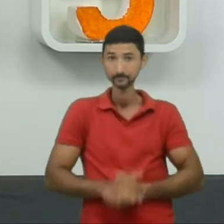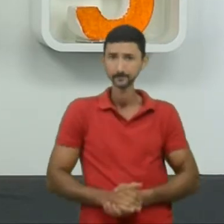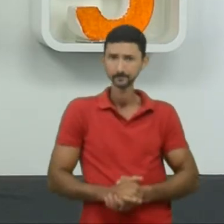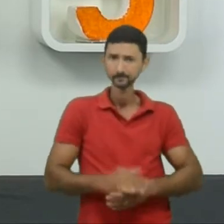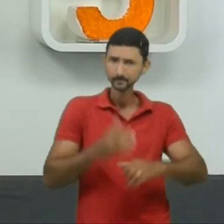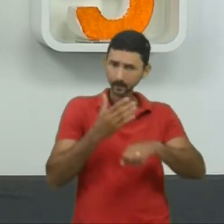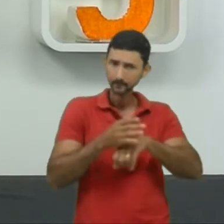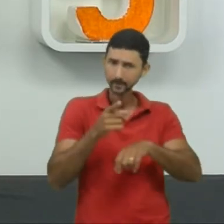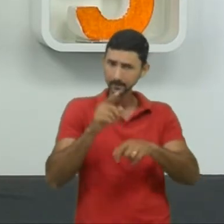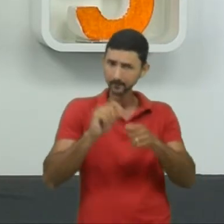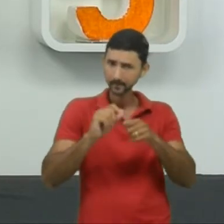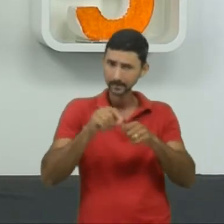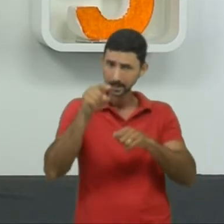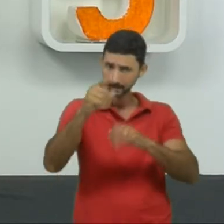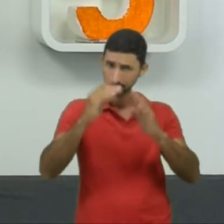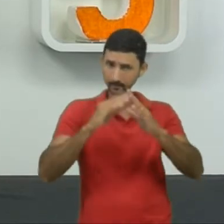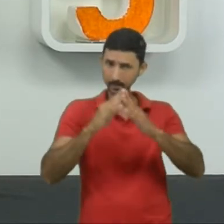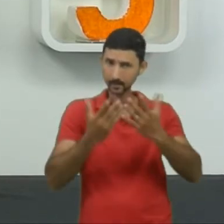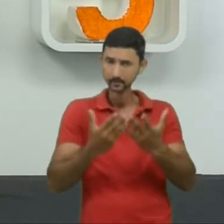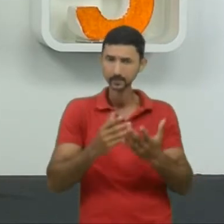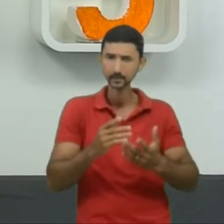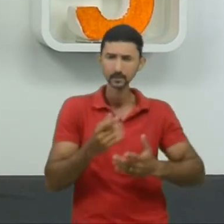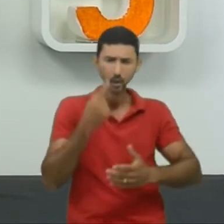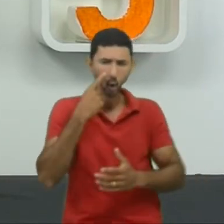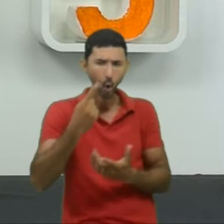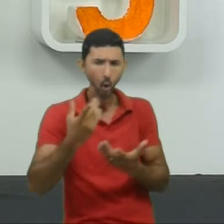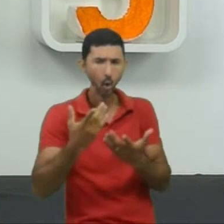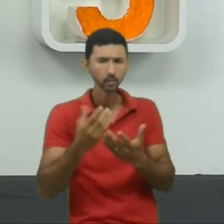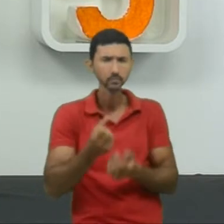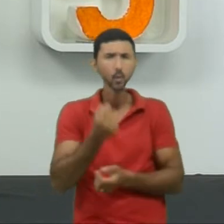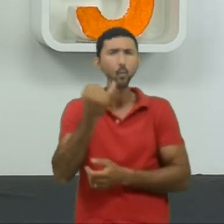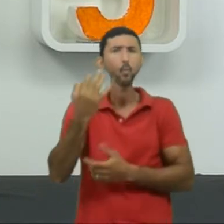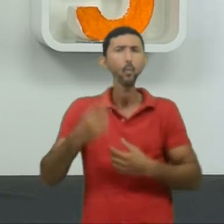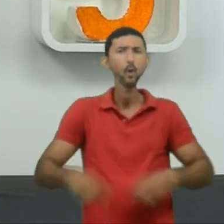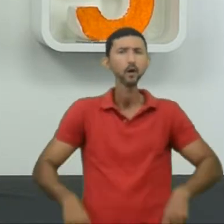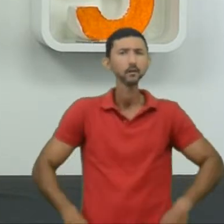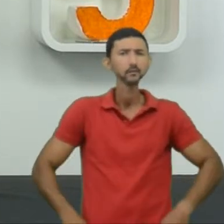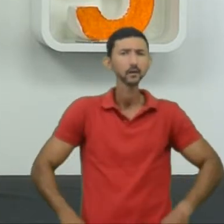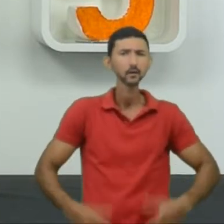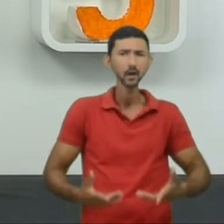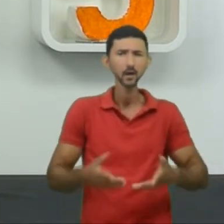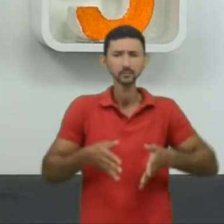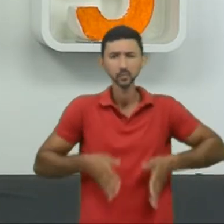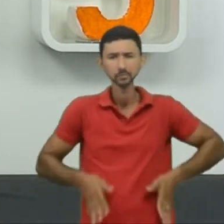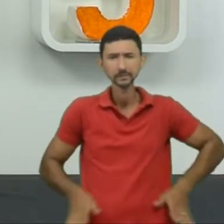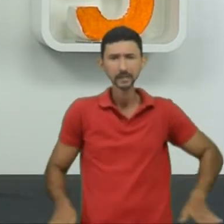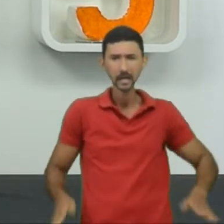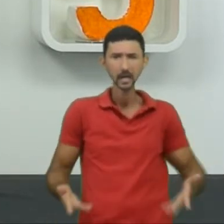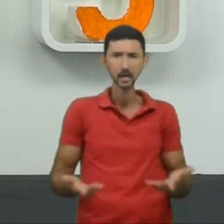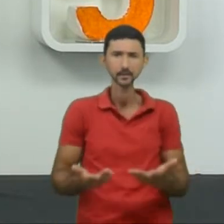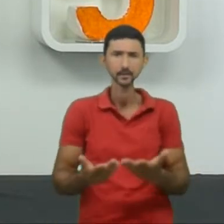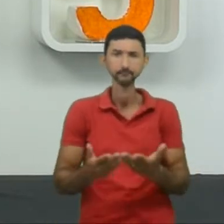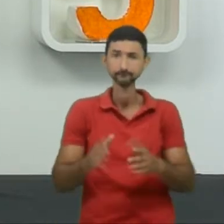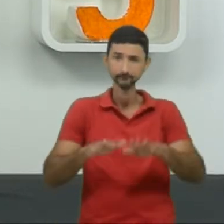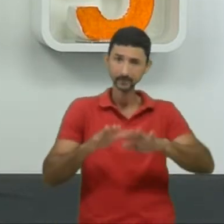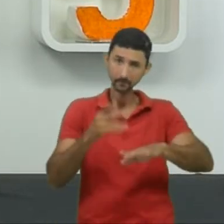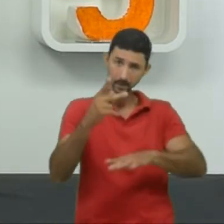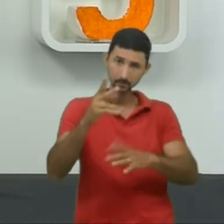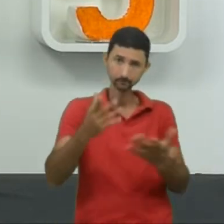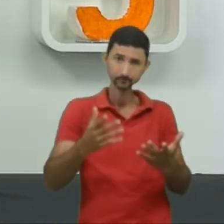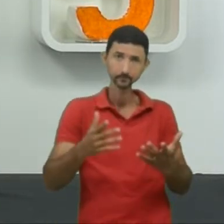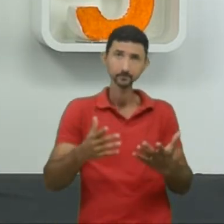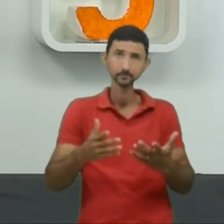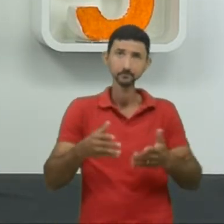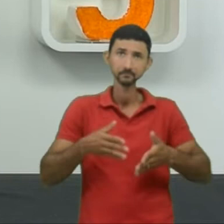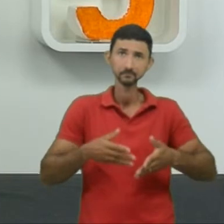fazer isso na sua casa. Verifique quantas calças ou saias, não sei, depende do seu gênero.